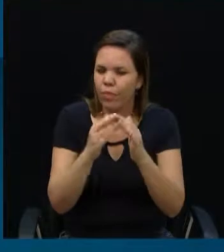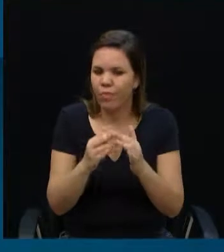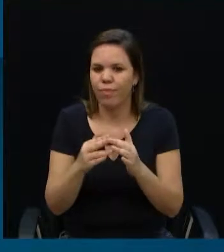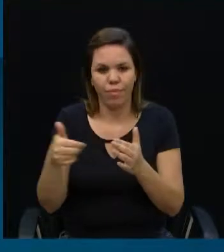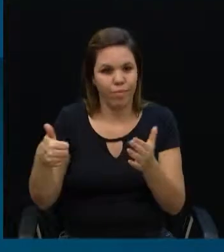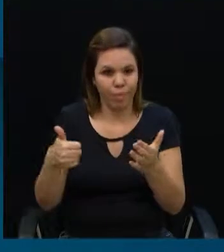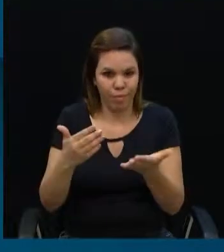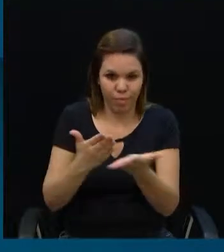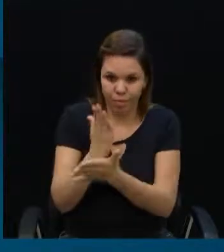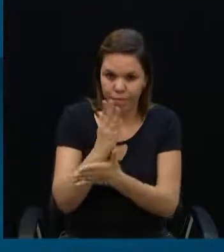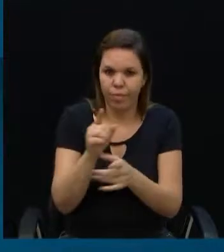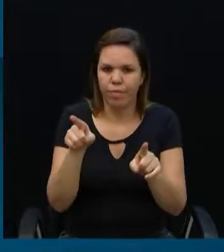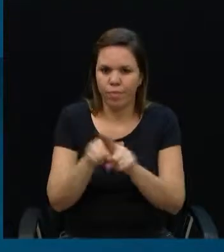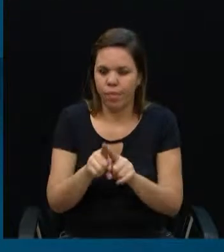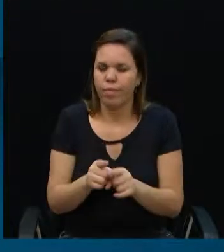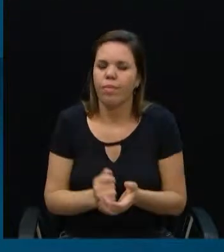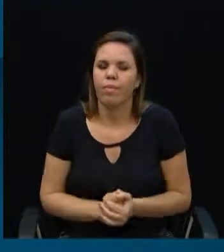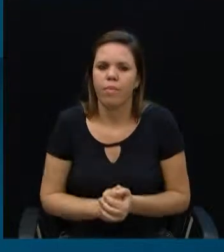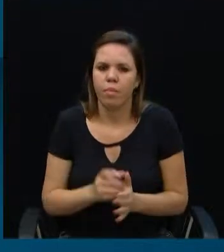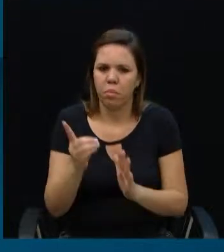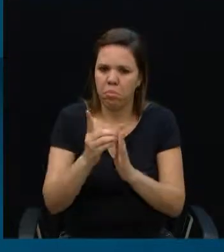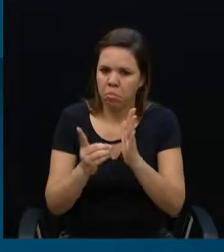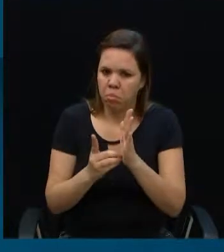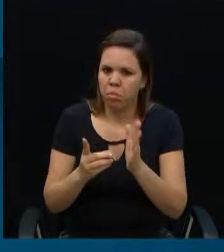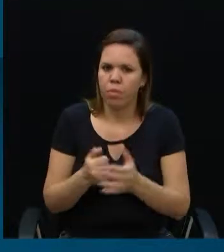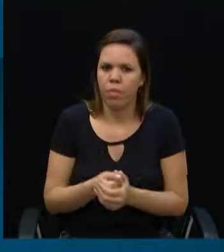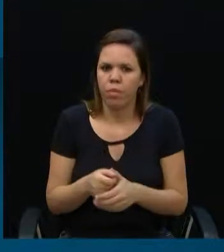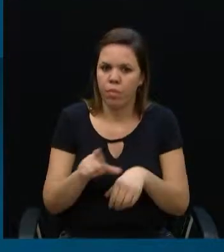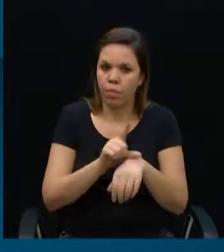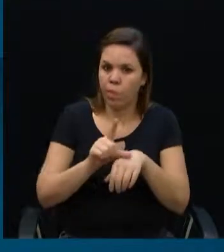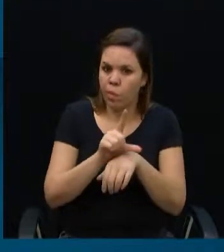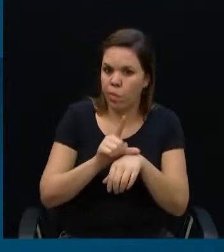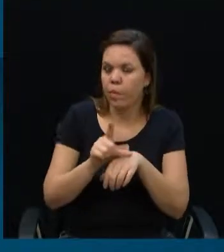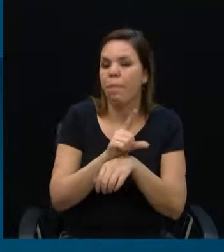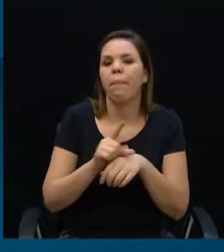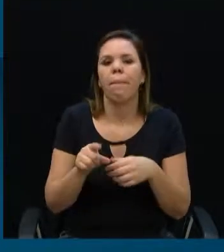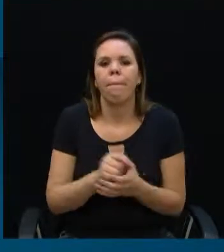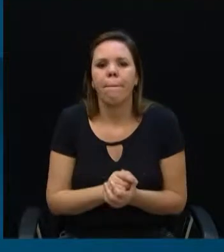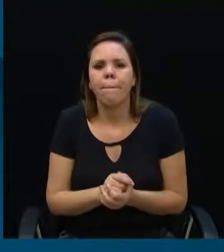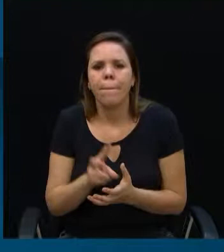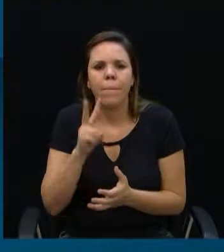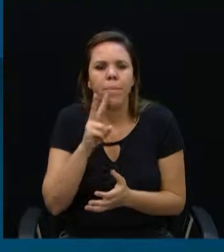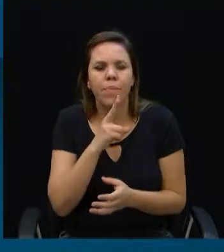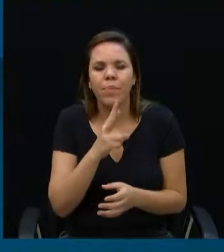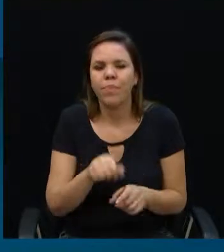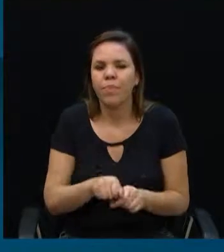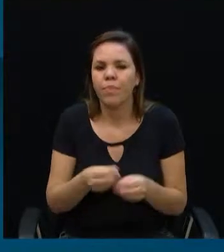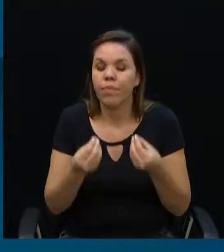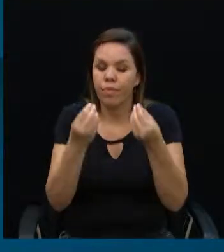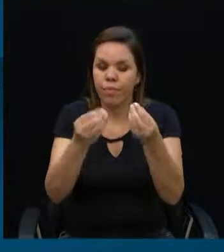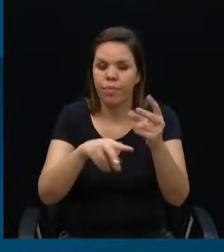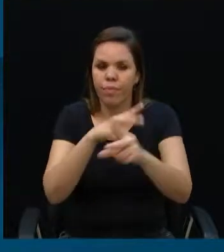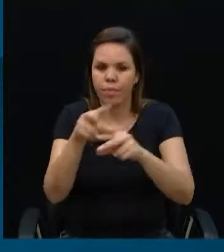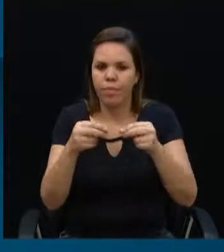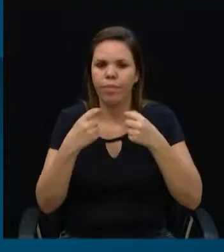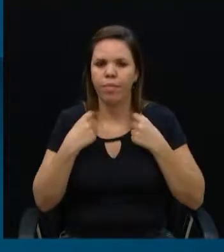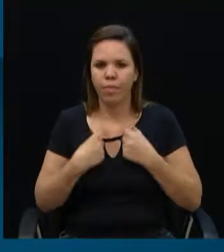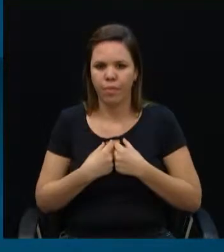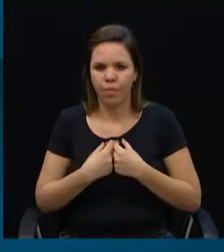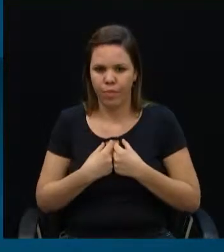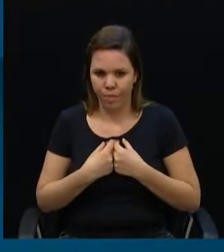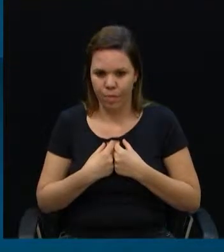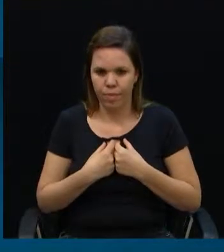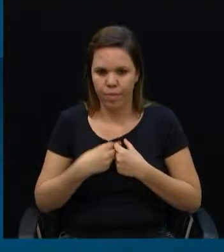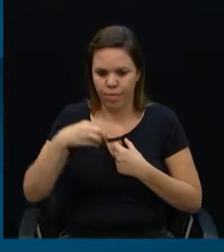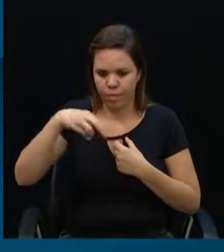turno único o projeto de decreto legislativo de autoria do vereador Vinícius Gratti, que concede a medalha Carlos Gomes